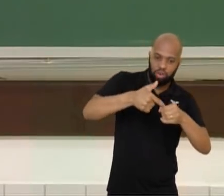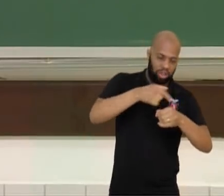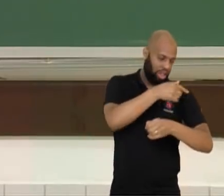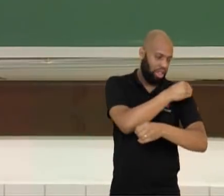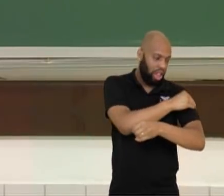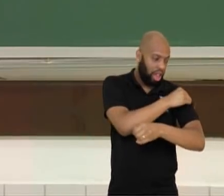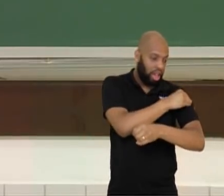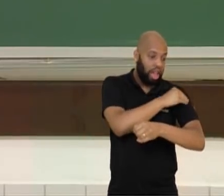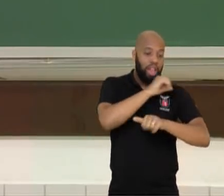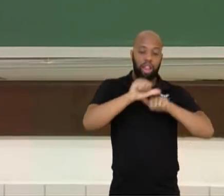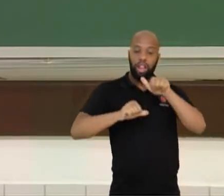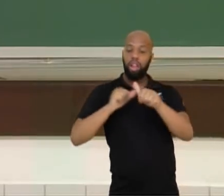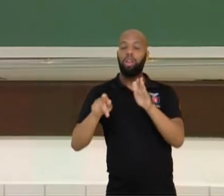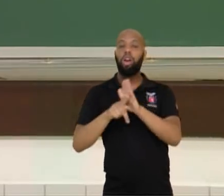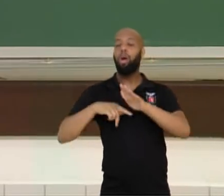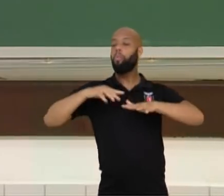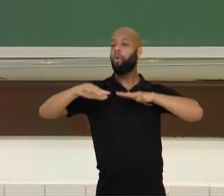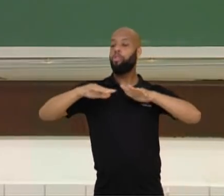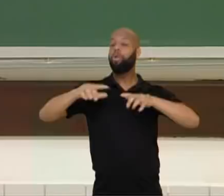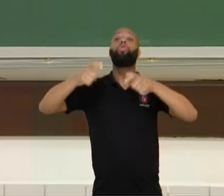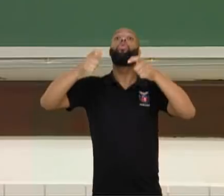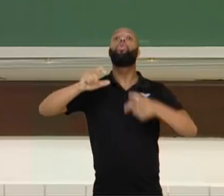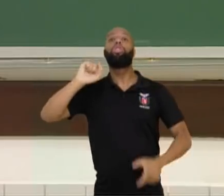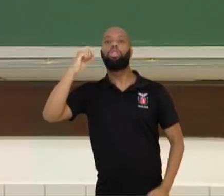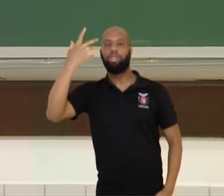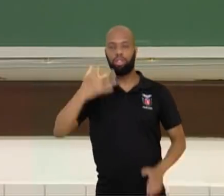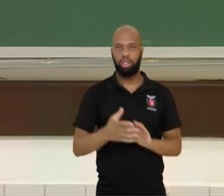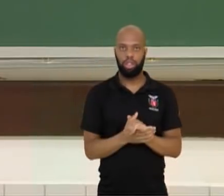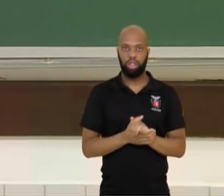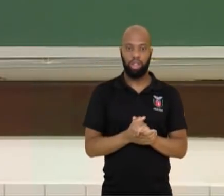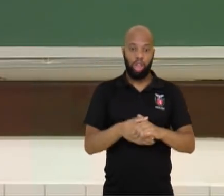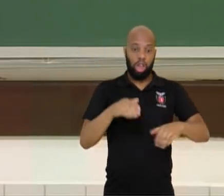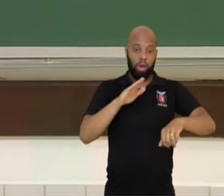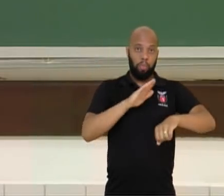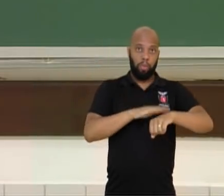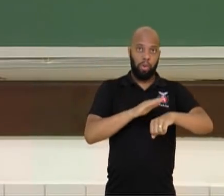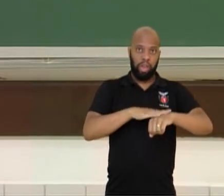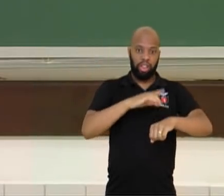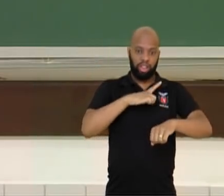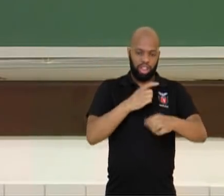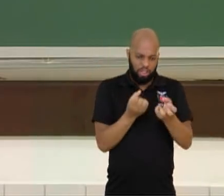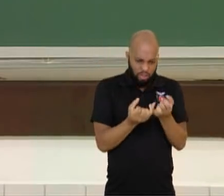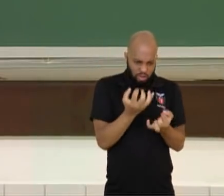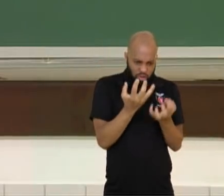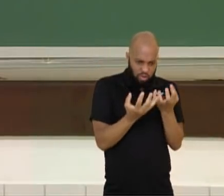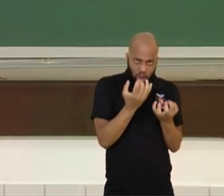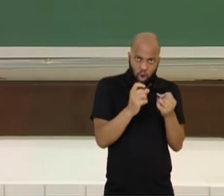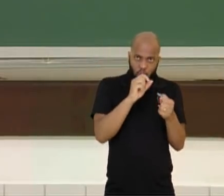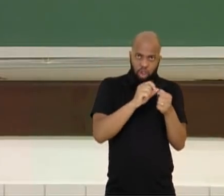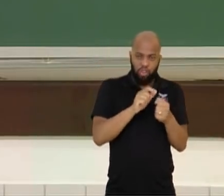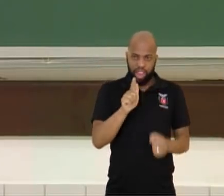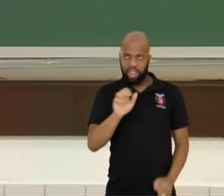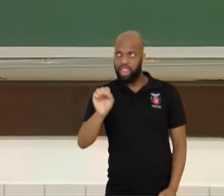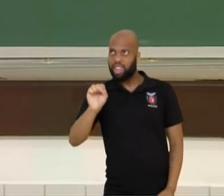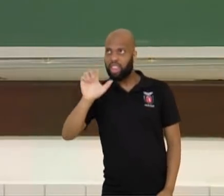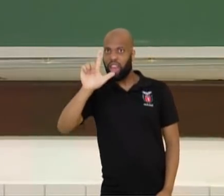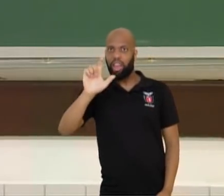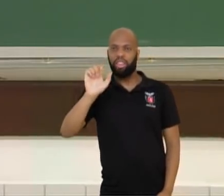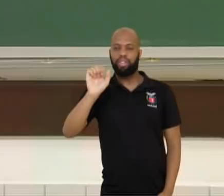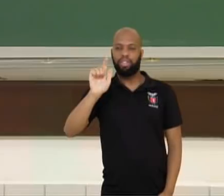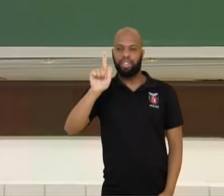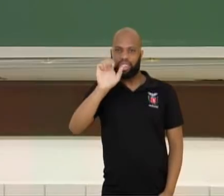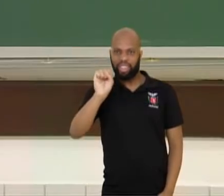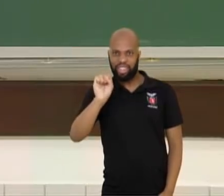do movimento. Onde que acontece isso? Na combustão que gera gases quentes que movimentam o pistão do